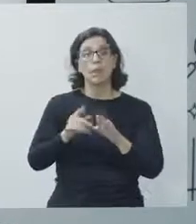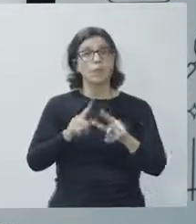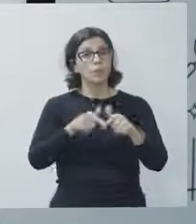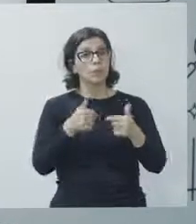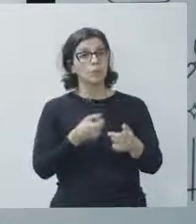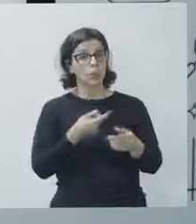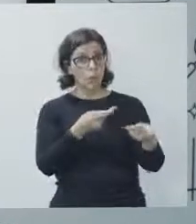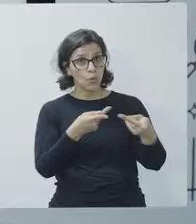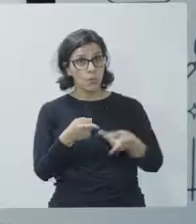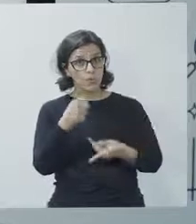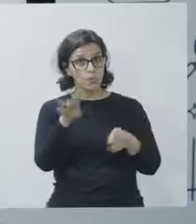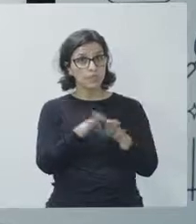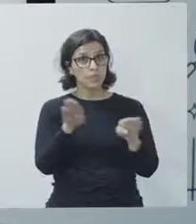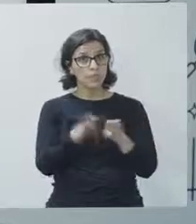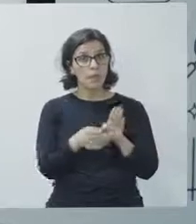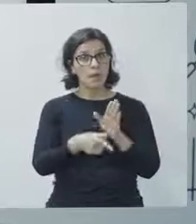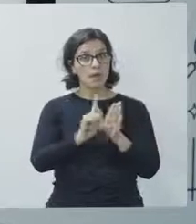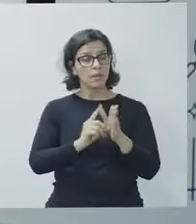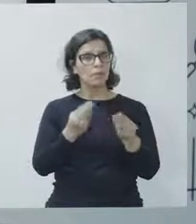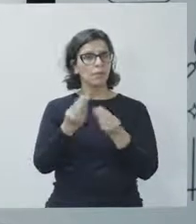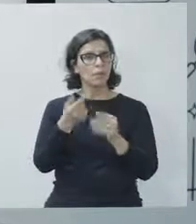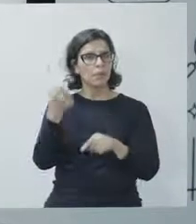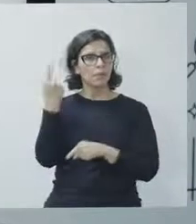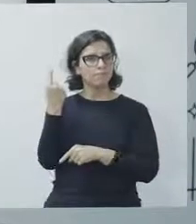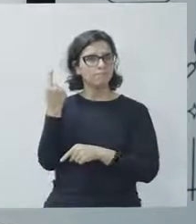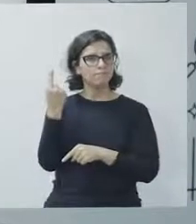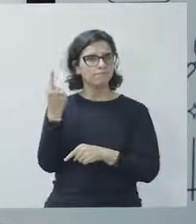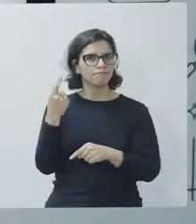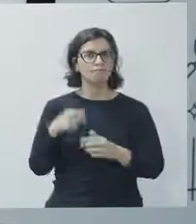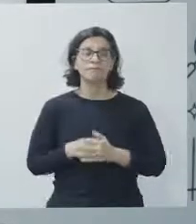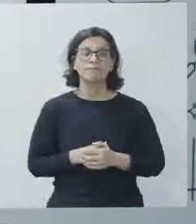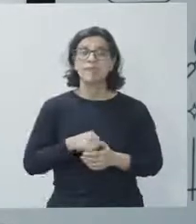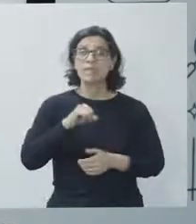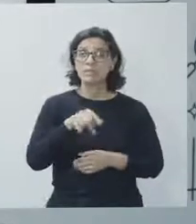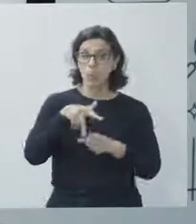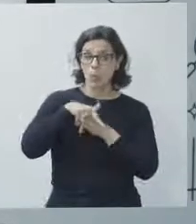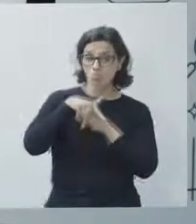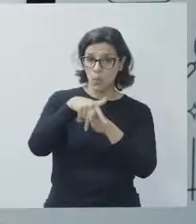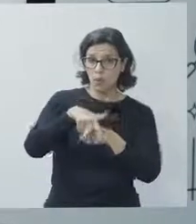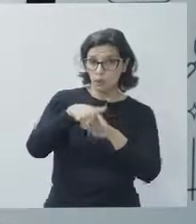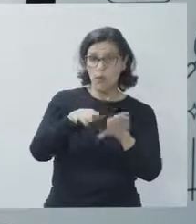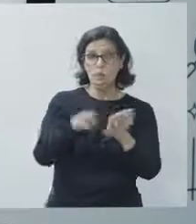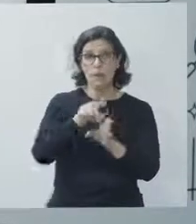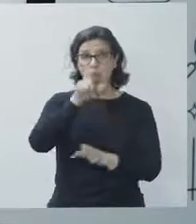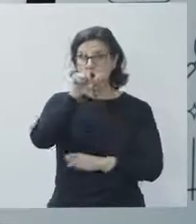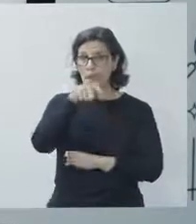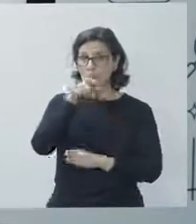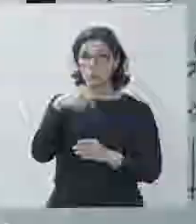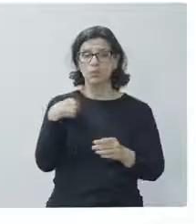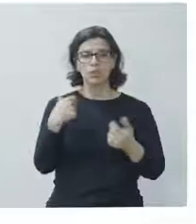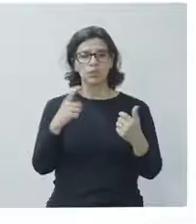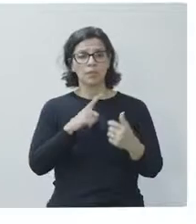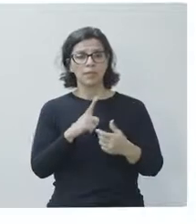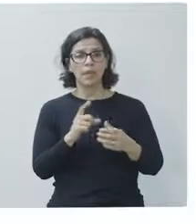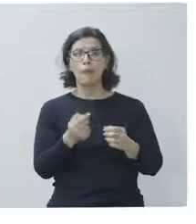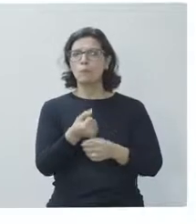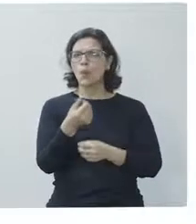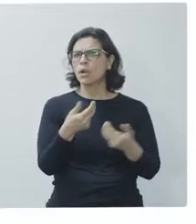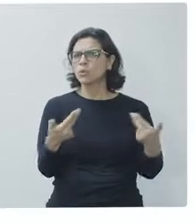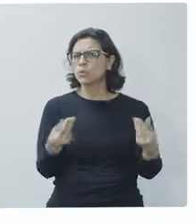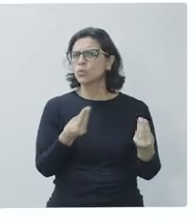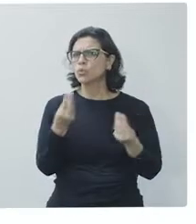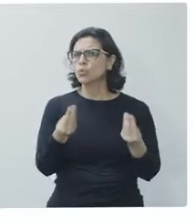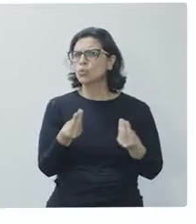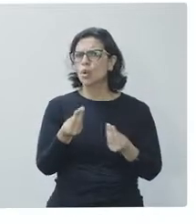te convido para a gente se antecipar na história. Se o cavaleiro e as bruxas carregavam poucas